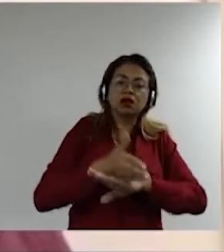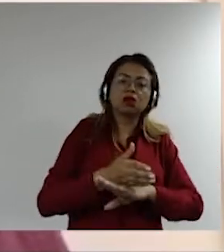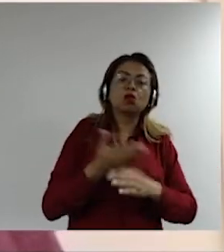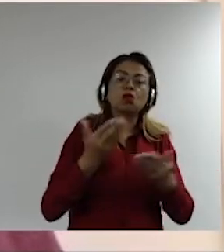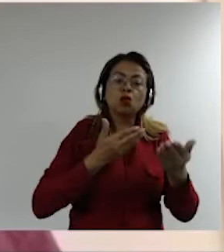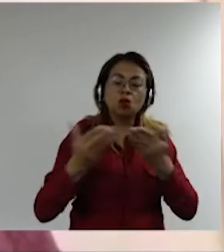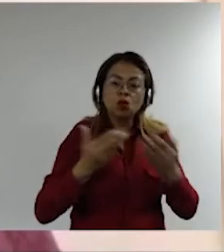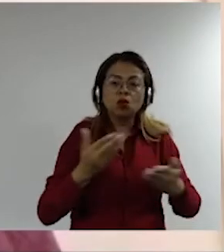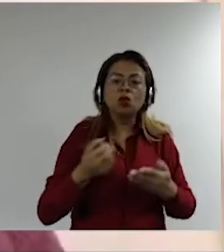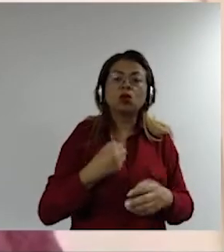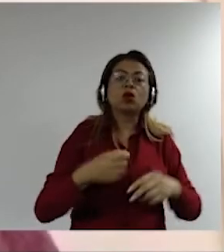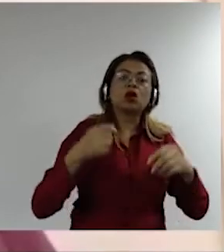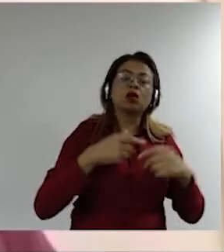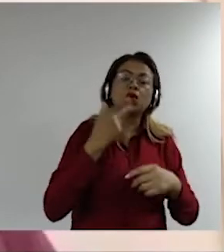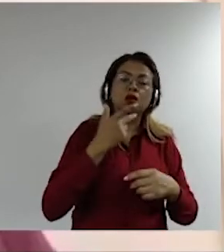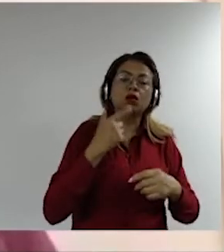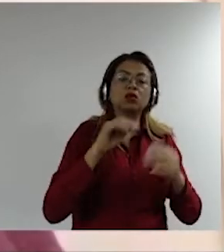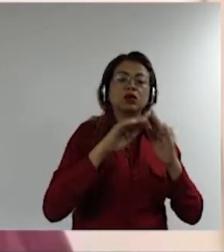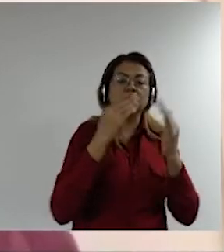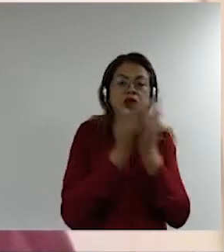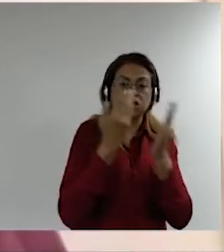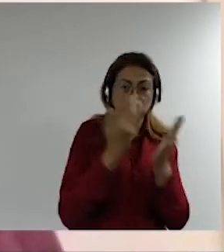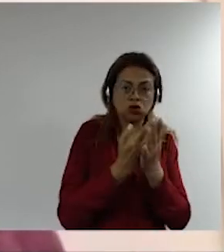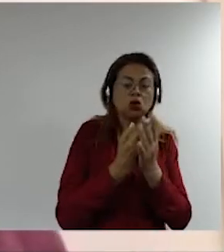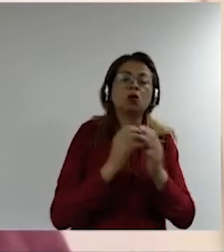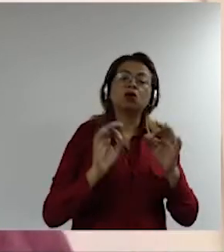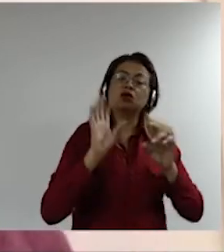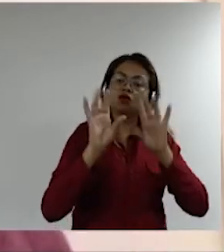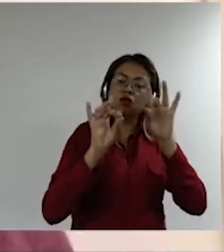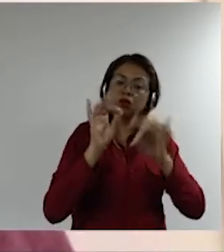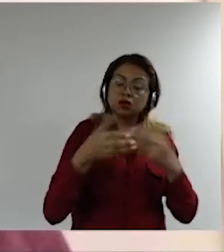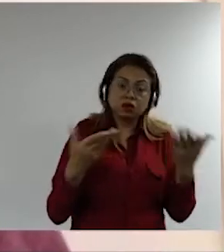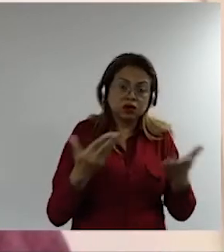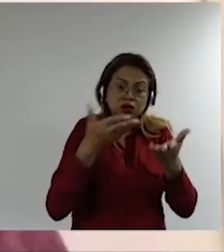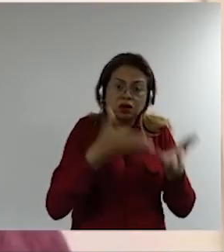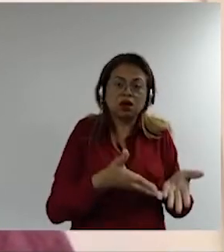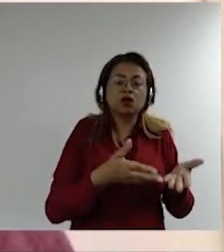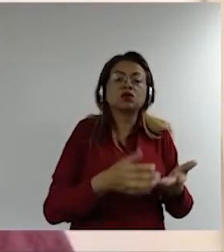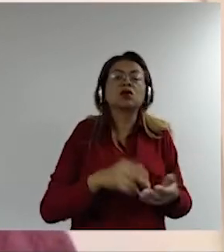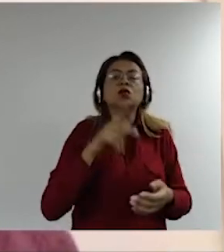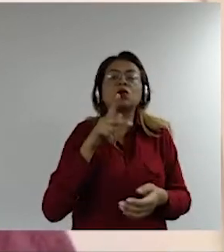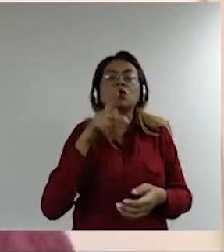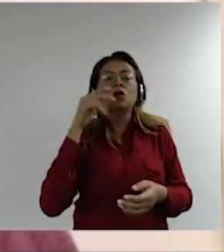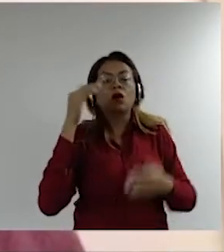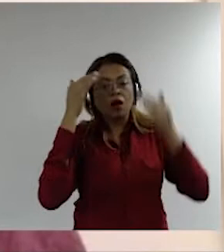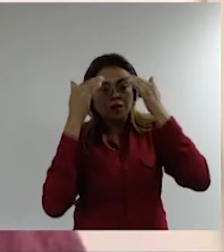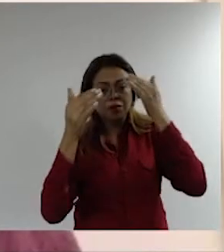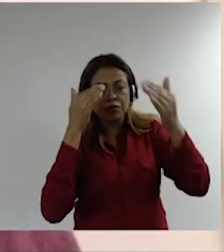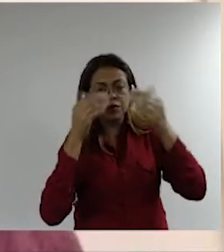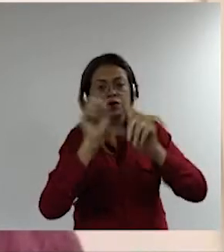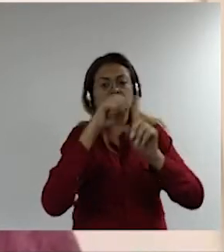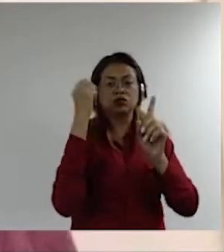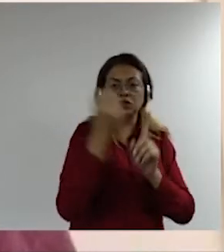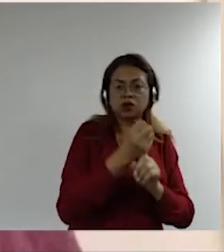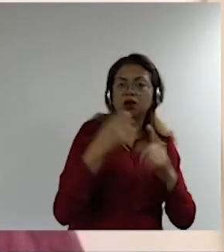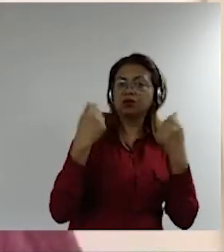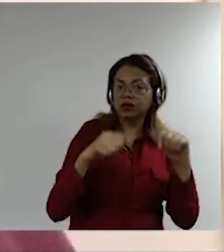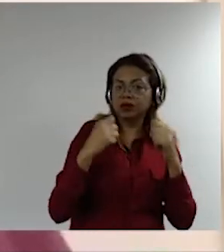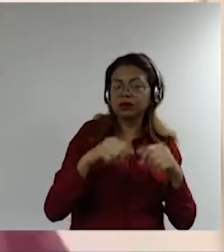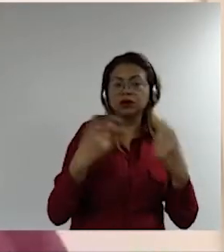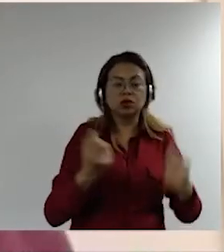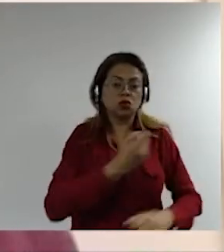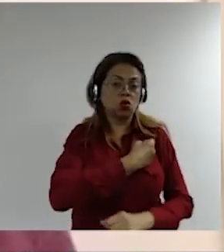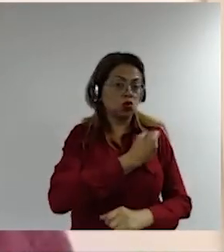que as escolas possam fazer, mas o sistema de saúde, o sistema de atendimento psicossocial deve estar atento, porque esse número não é